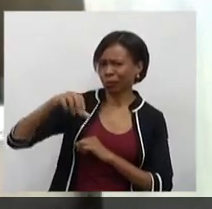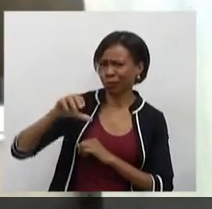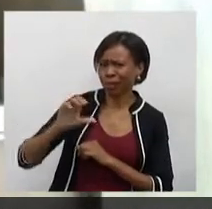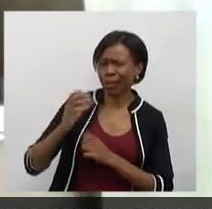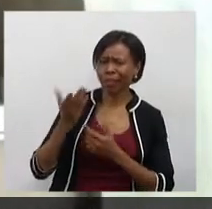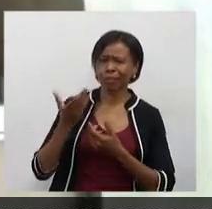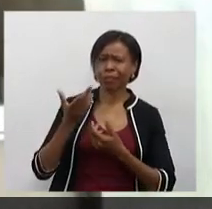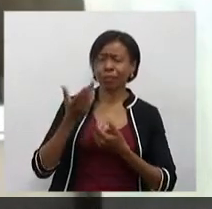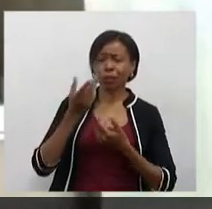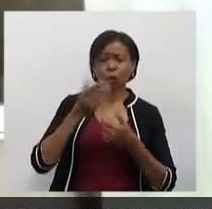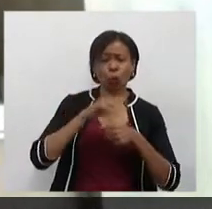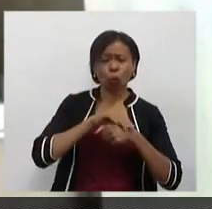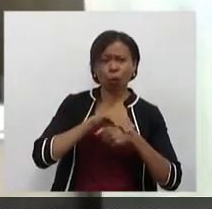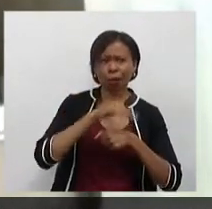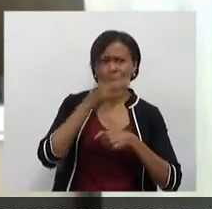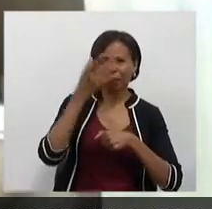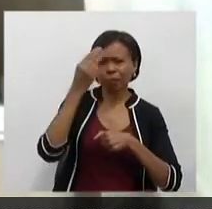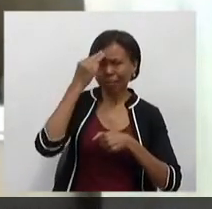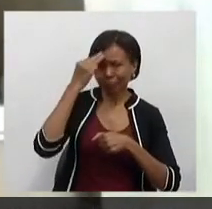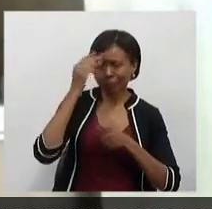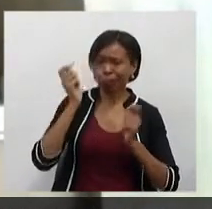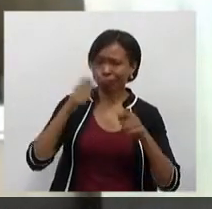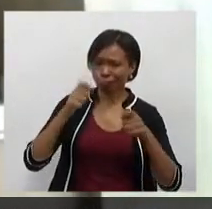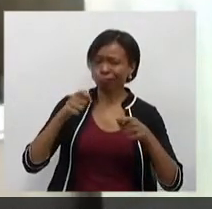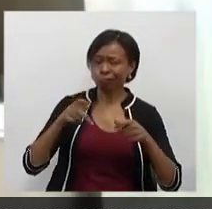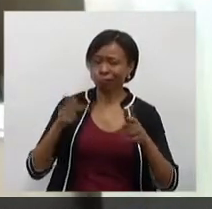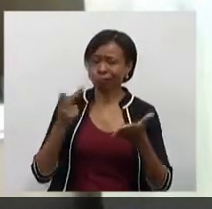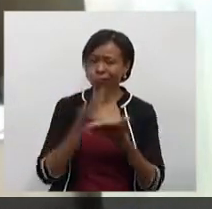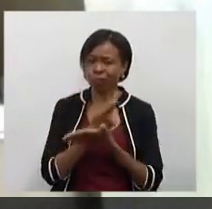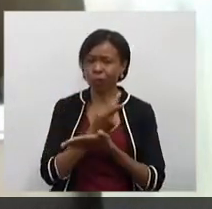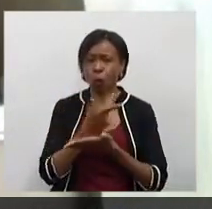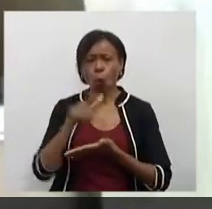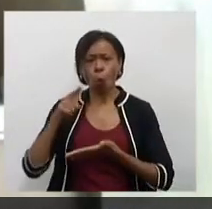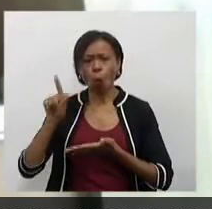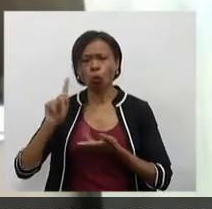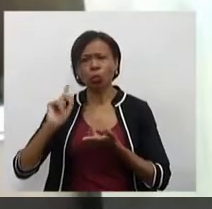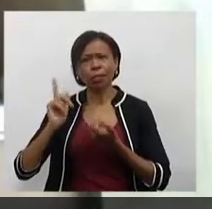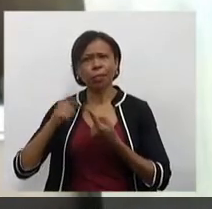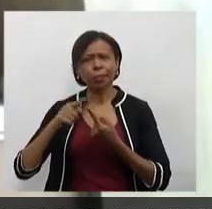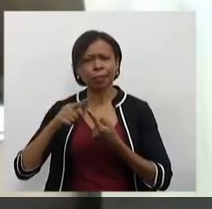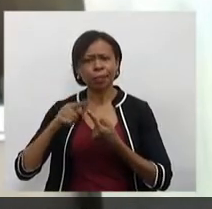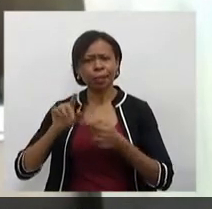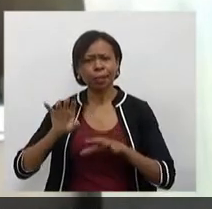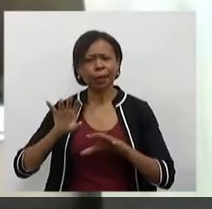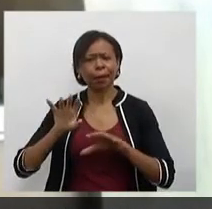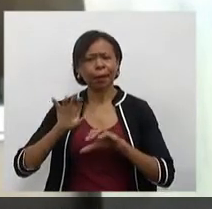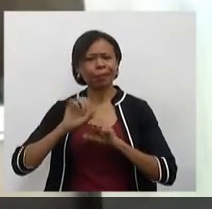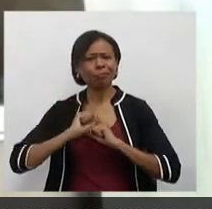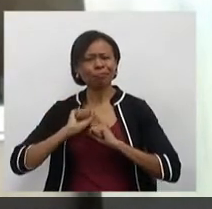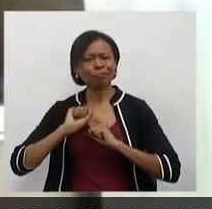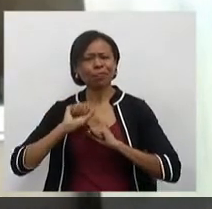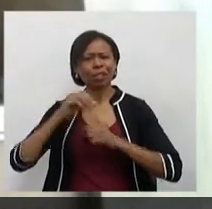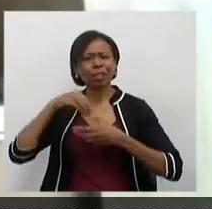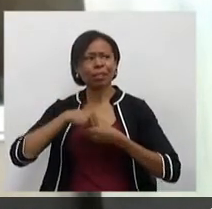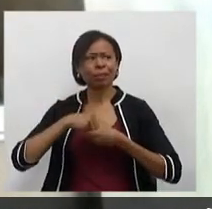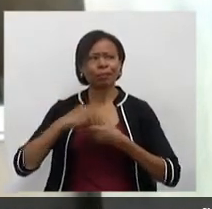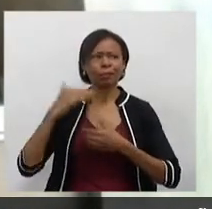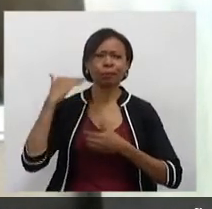uma doença, uma fibrose cística que afeta só o pulmão, tem outras doenças que afetam